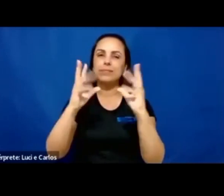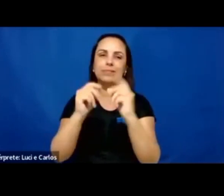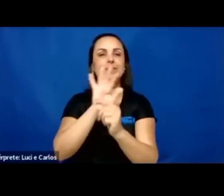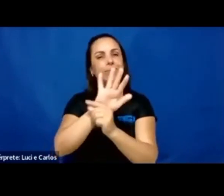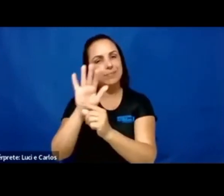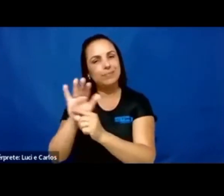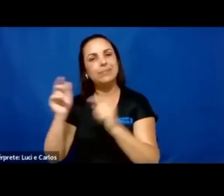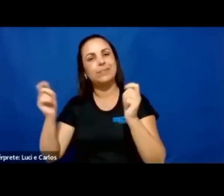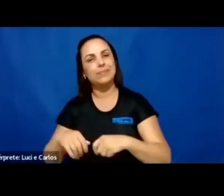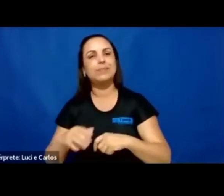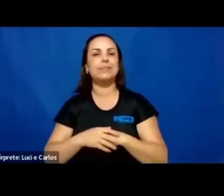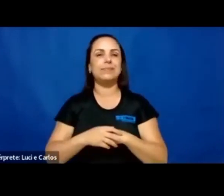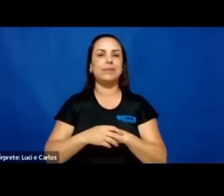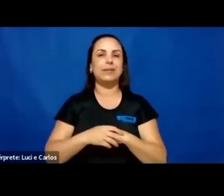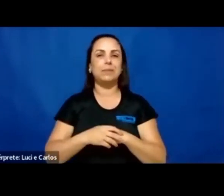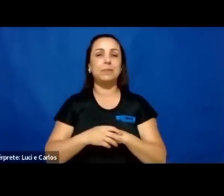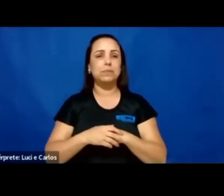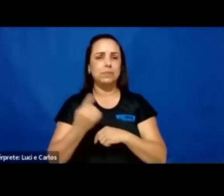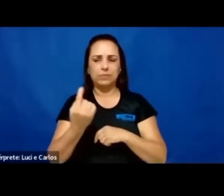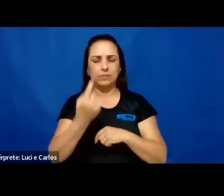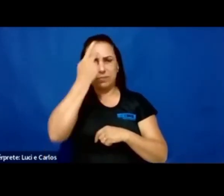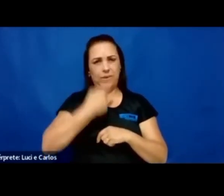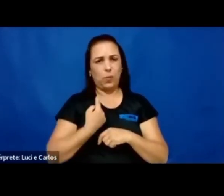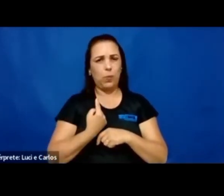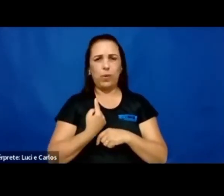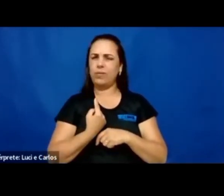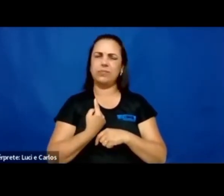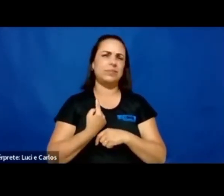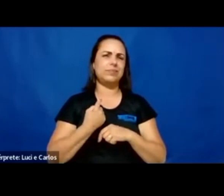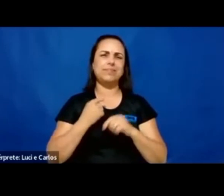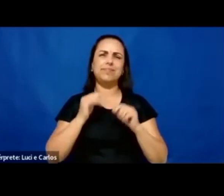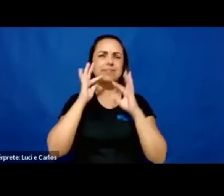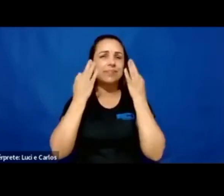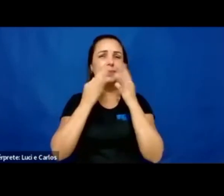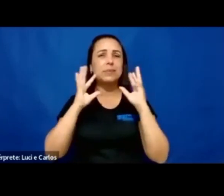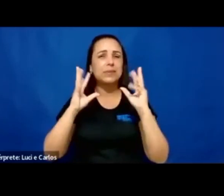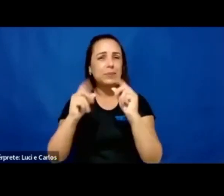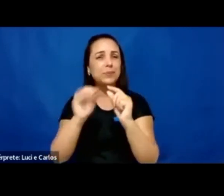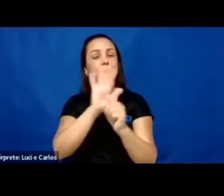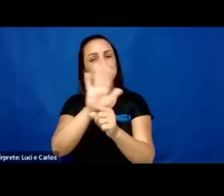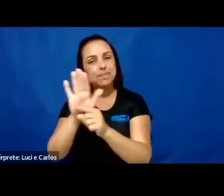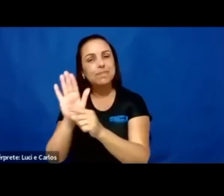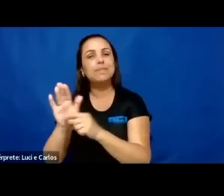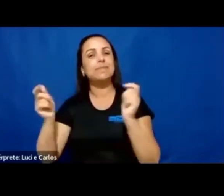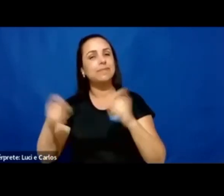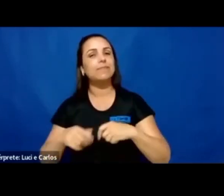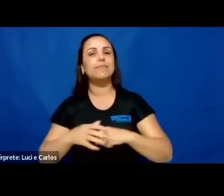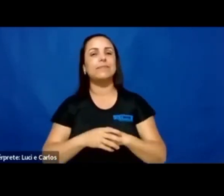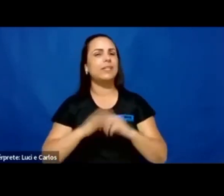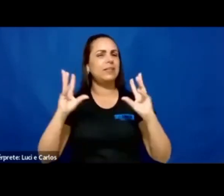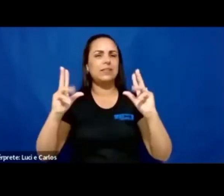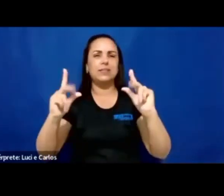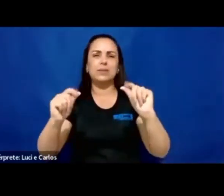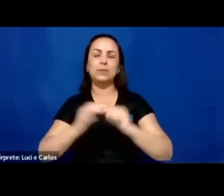para sua casa algo que vai tratar todo mundo. Não é algo só para você, só para uma pessoa. É para todos. Os